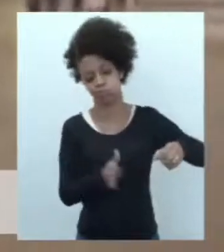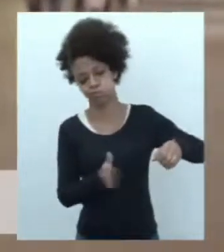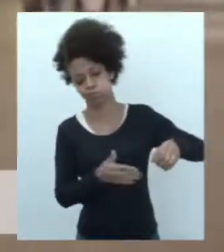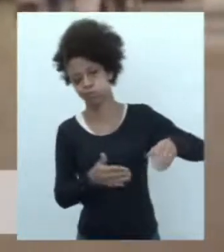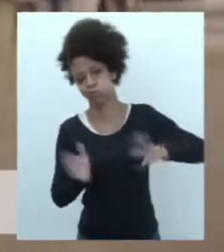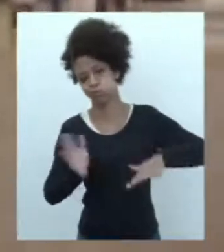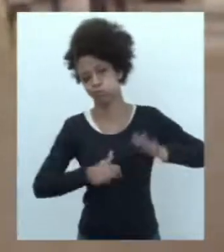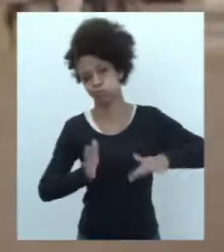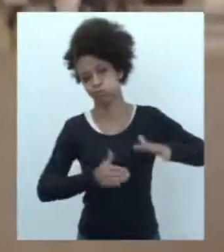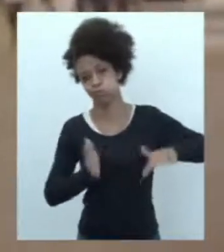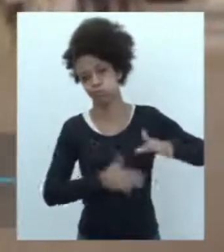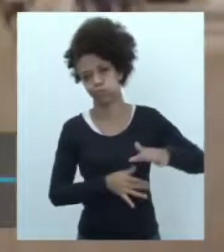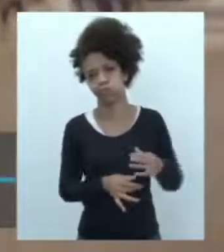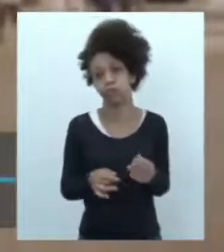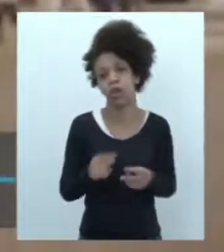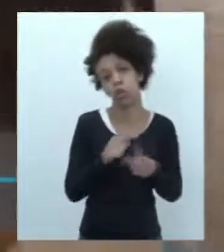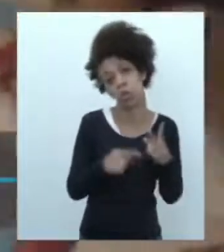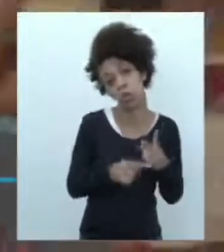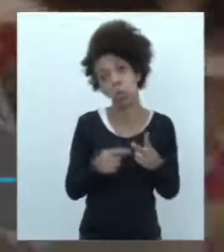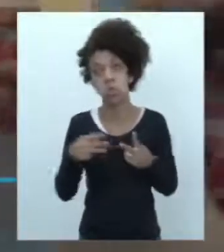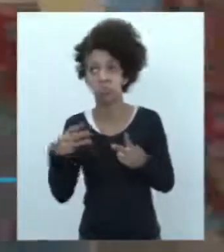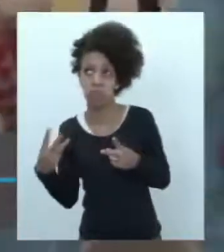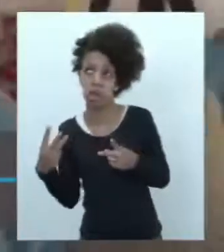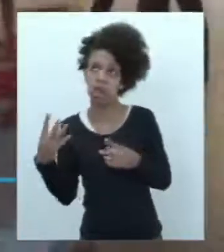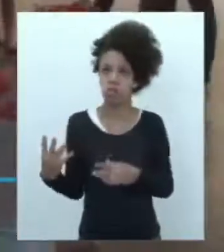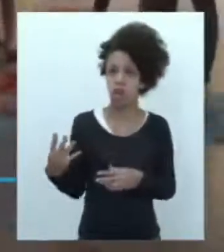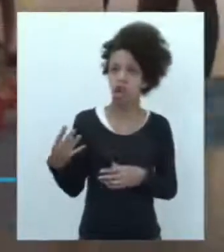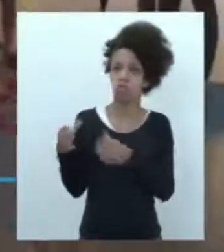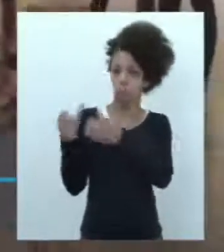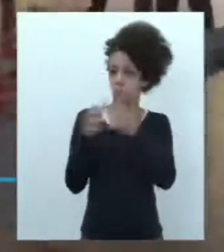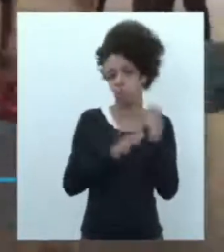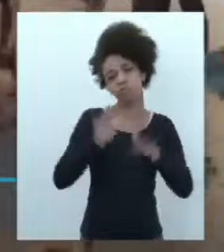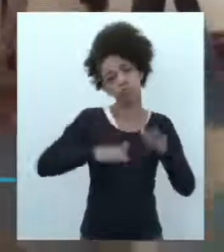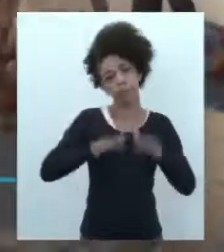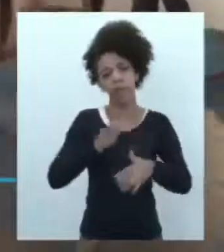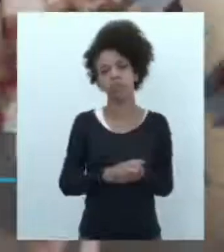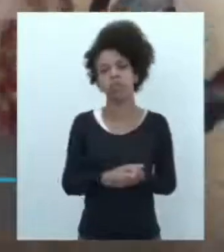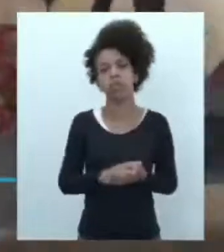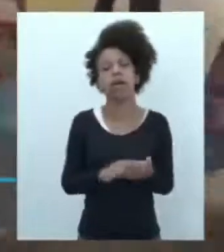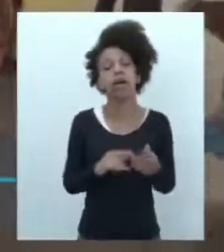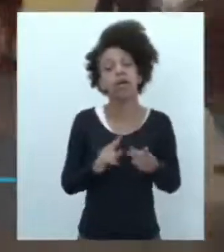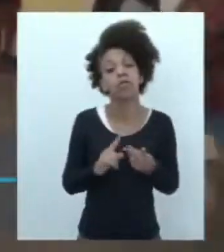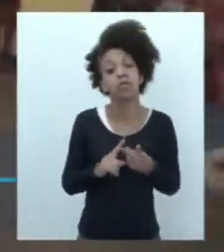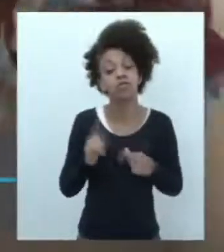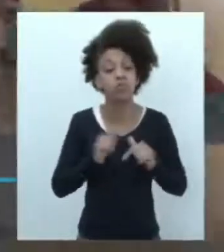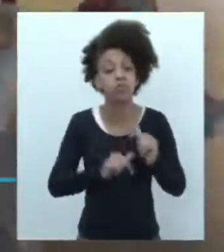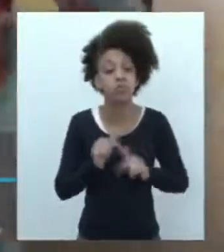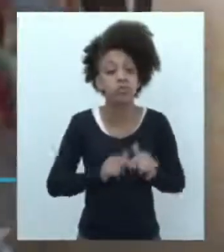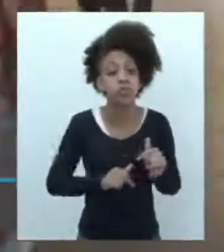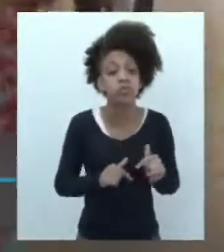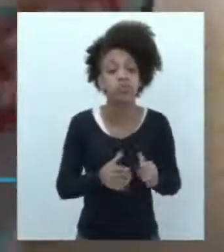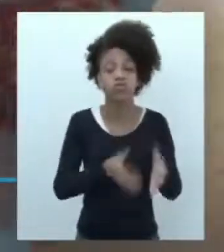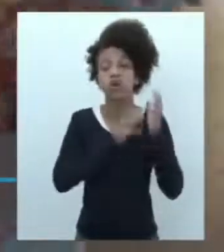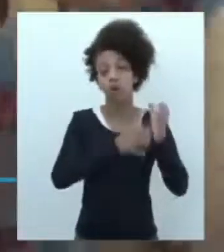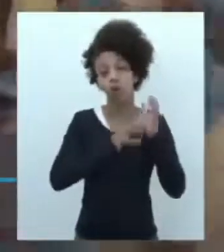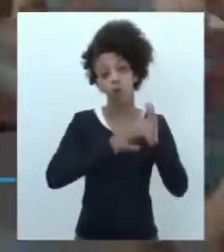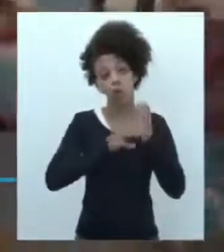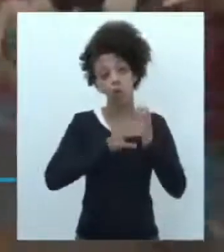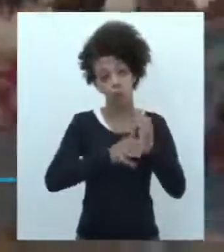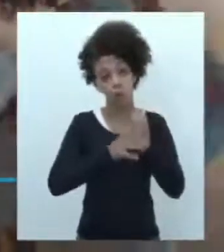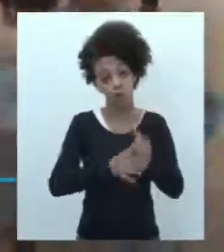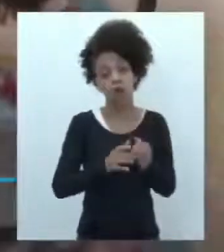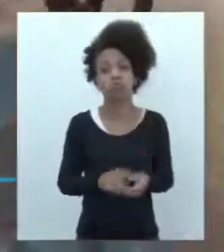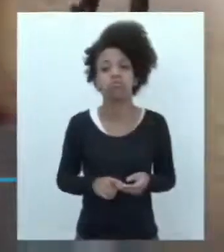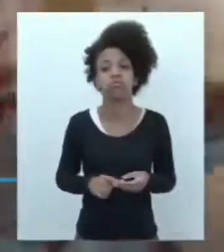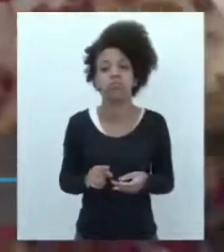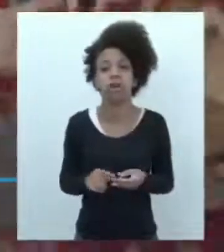são 2, tem grupos que usam 3, 4. Temos o uso das maracas, instrumentos de chocalho. Alguns grupos